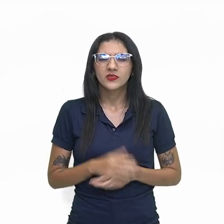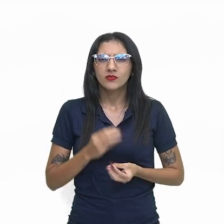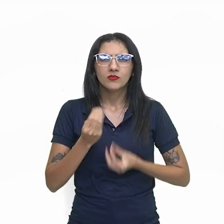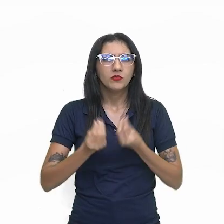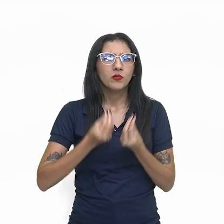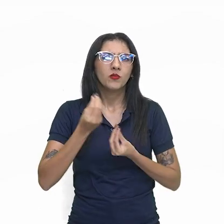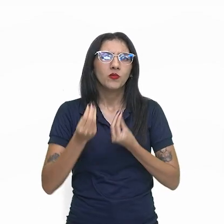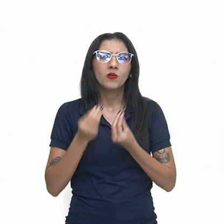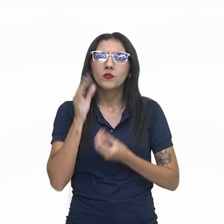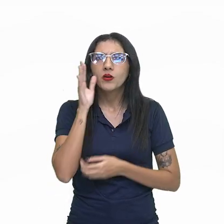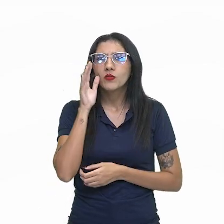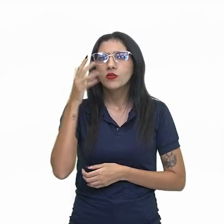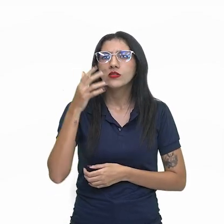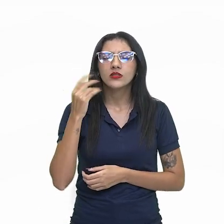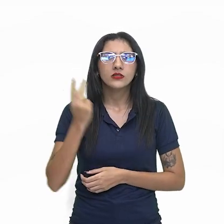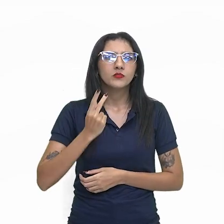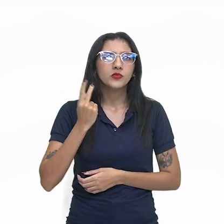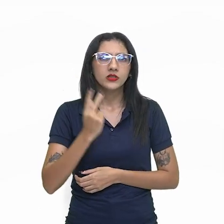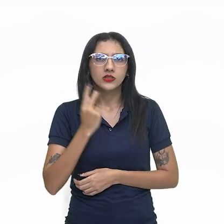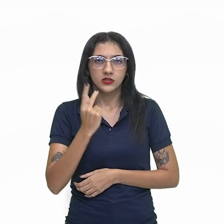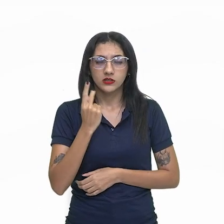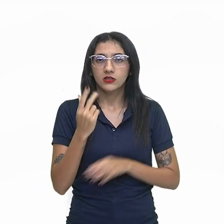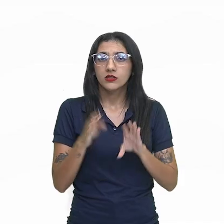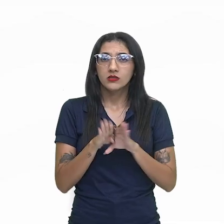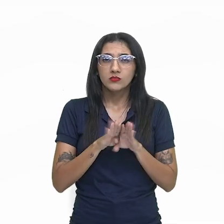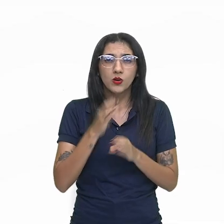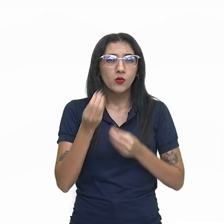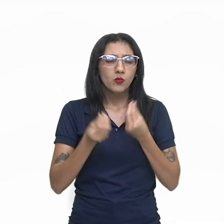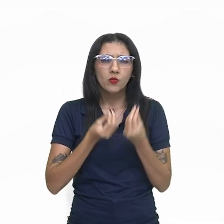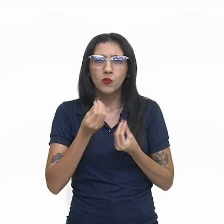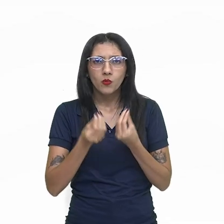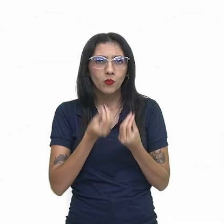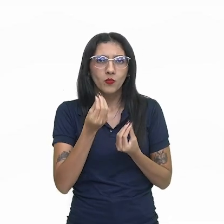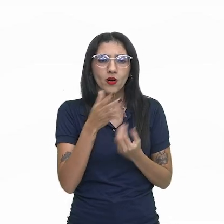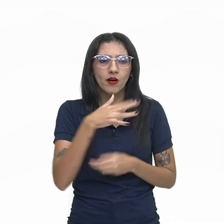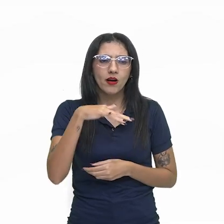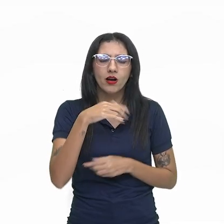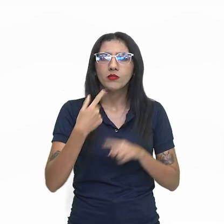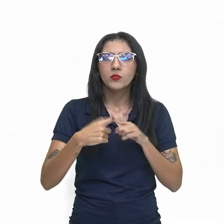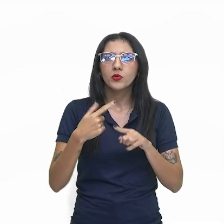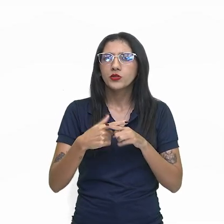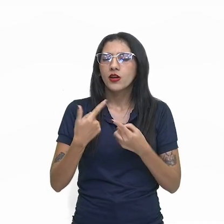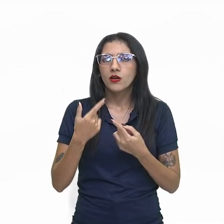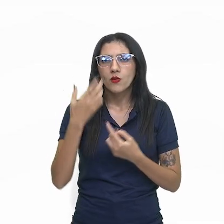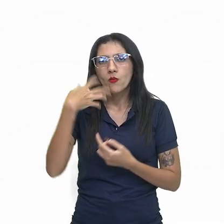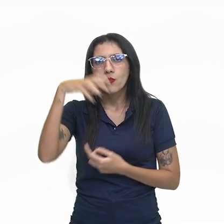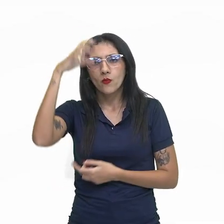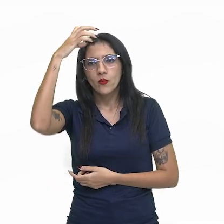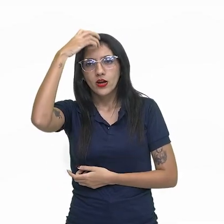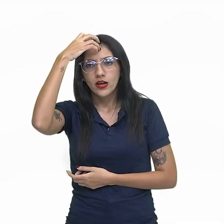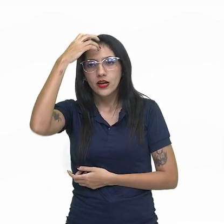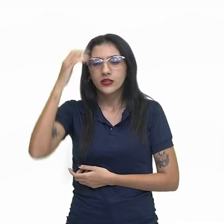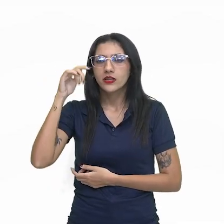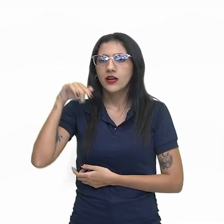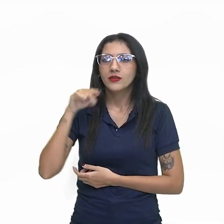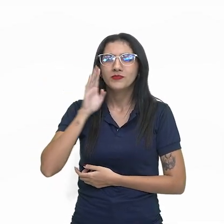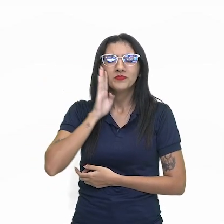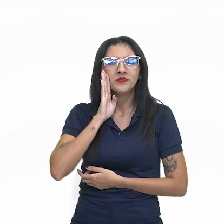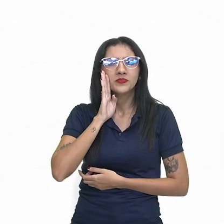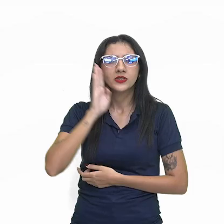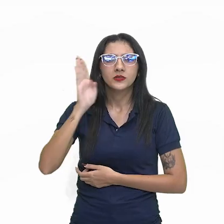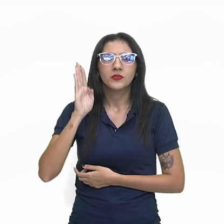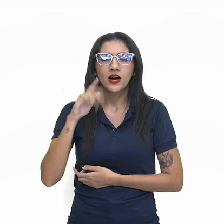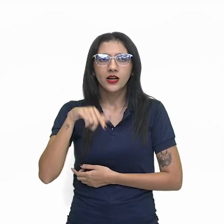política, né? E por que se dá, a política se dá dessa maneira? Por que os reis, né, são detentores